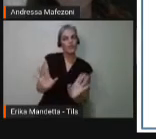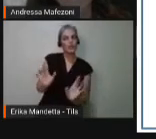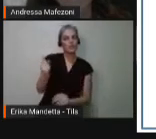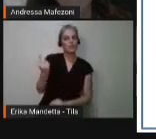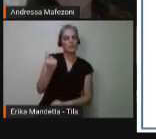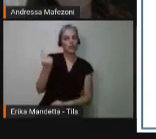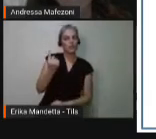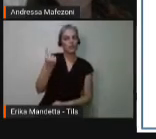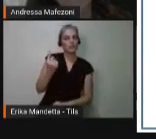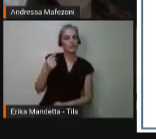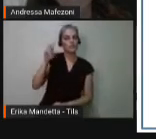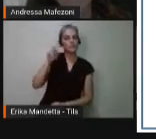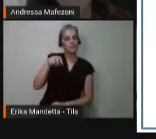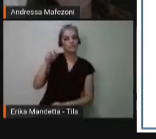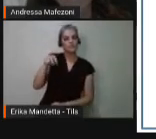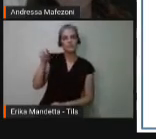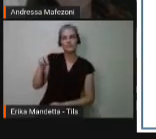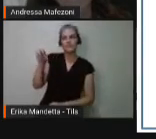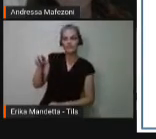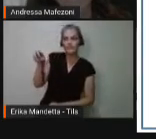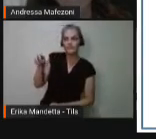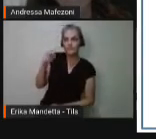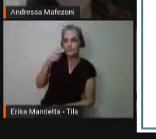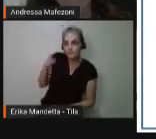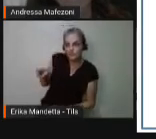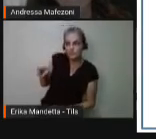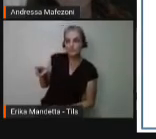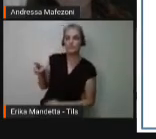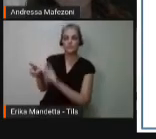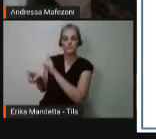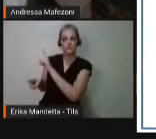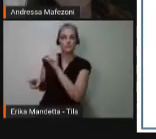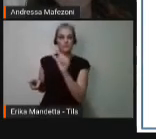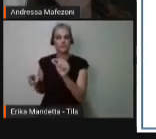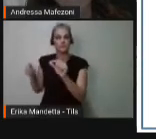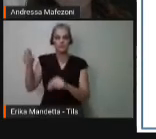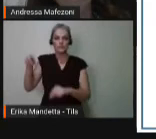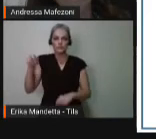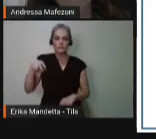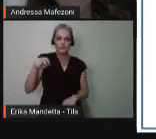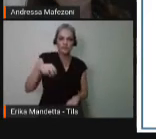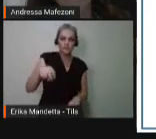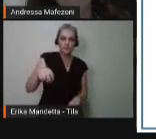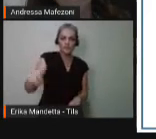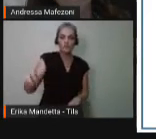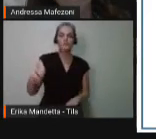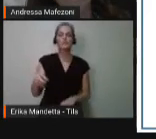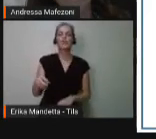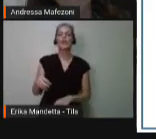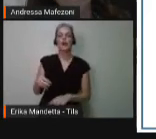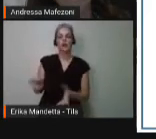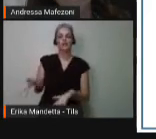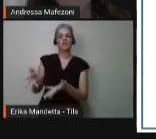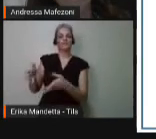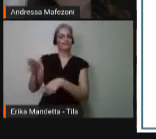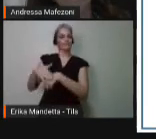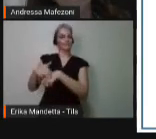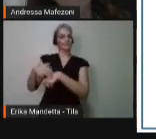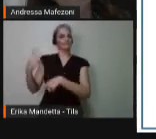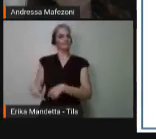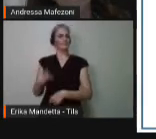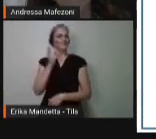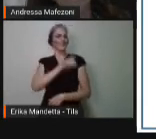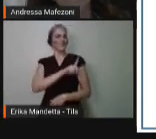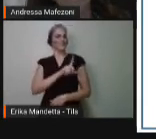escolar e ao sair com autonomia e assim entrar dentro da escola. Então,